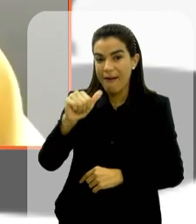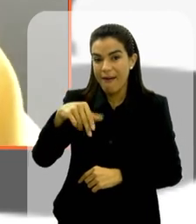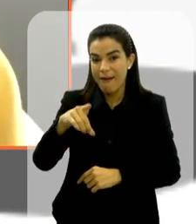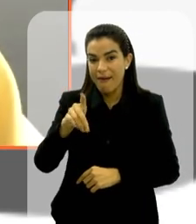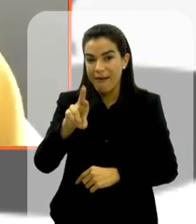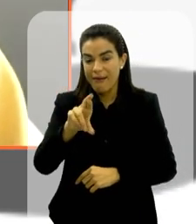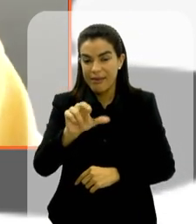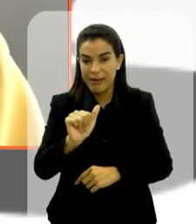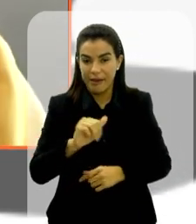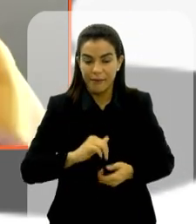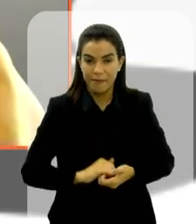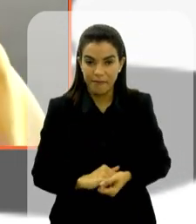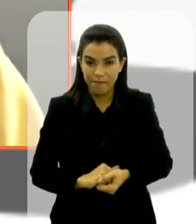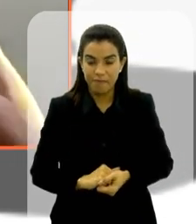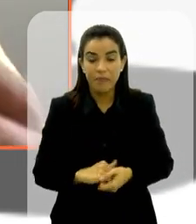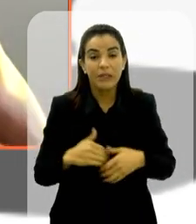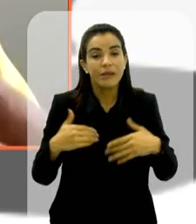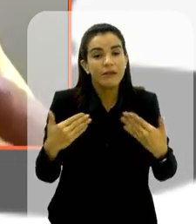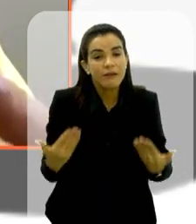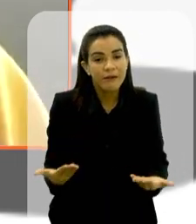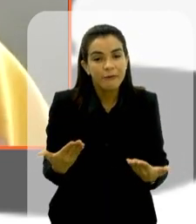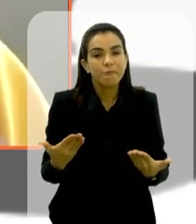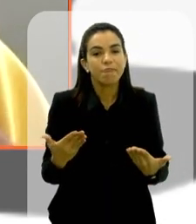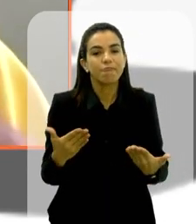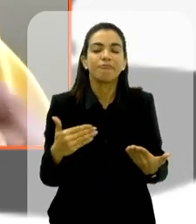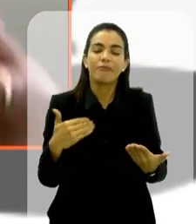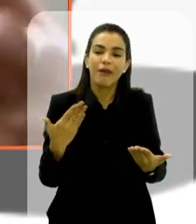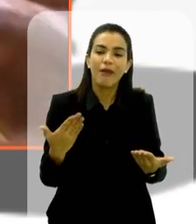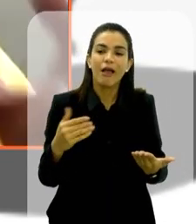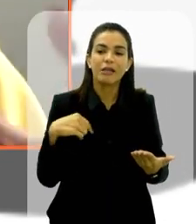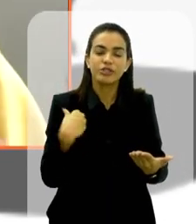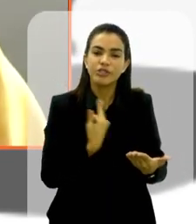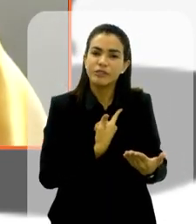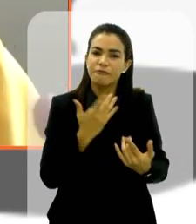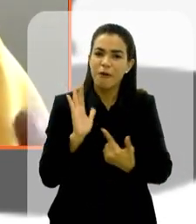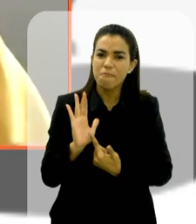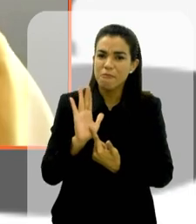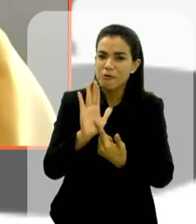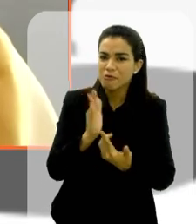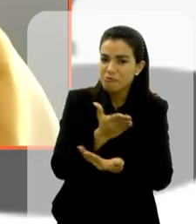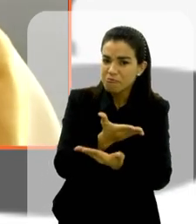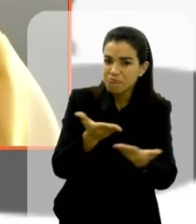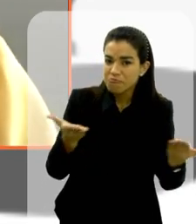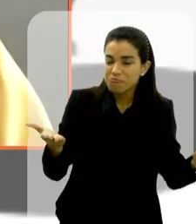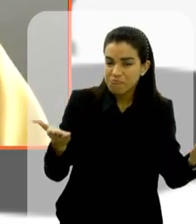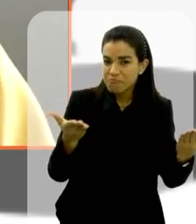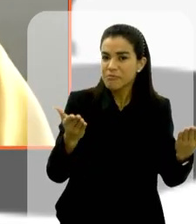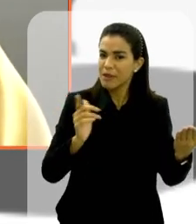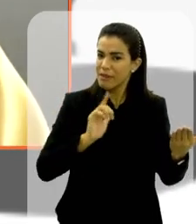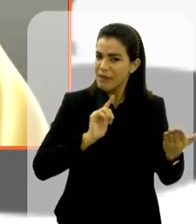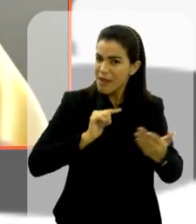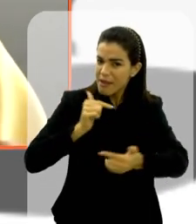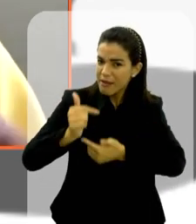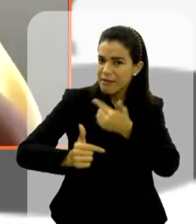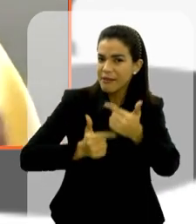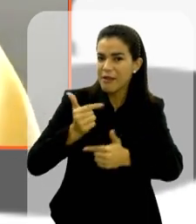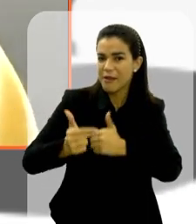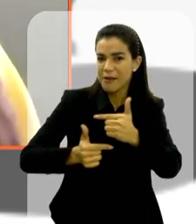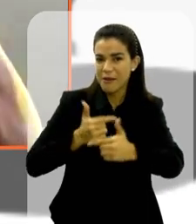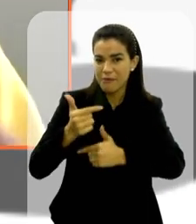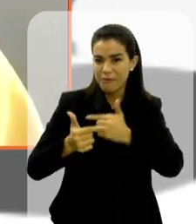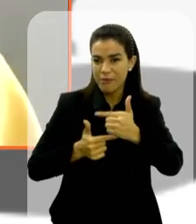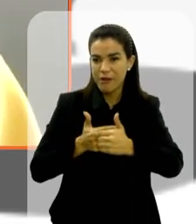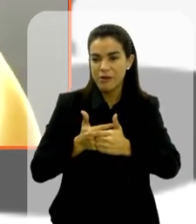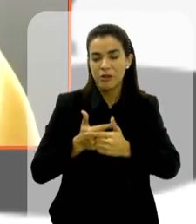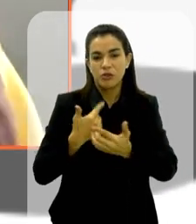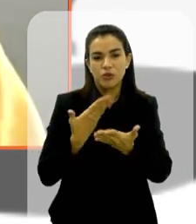Mogi das Cruzes. Então, com isso, a gente está demonstrando a você que a gente tem atividade, né? Eu